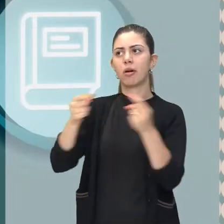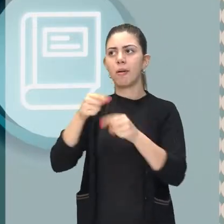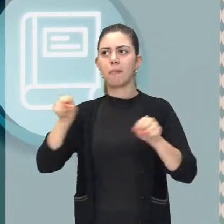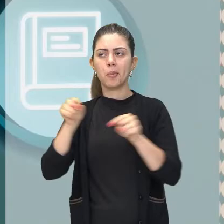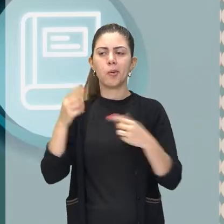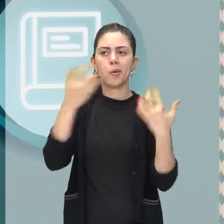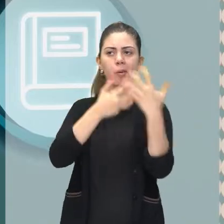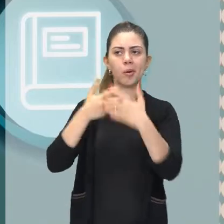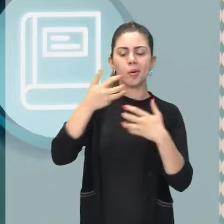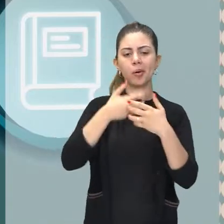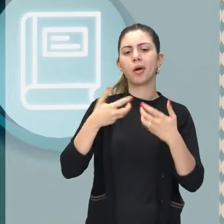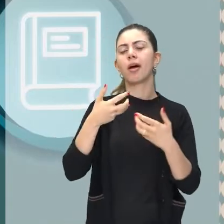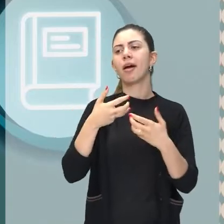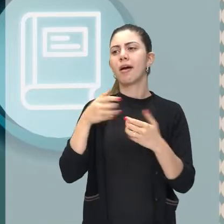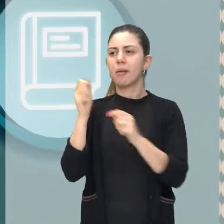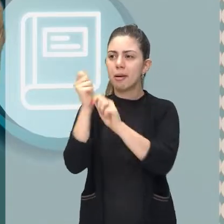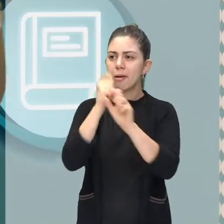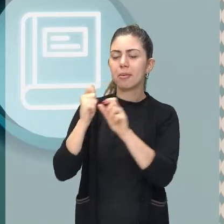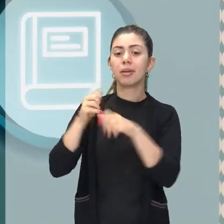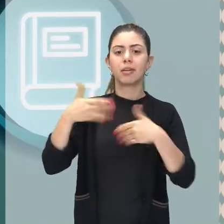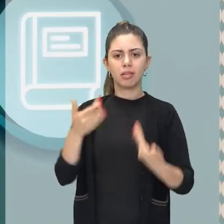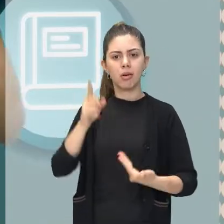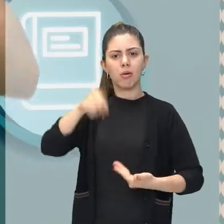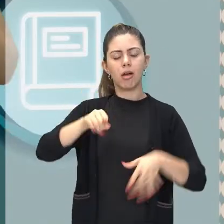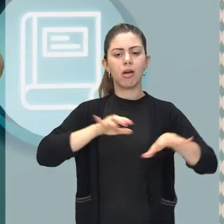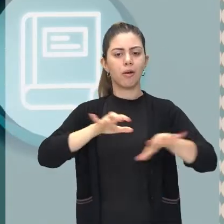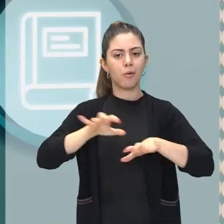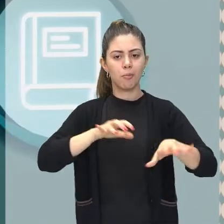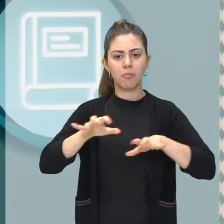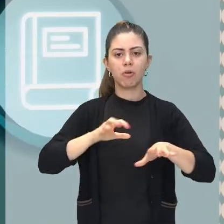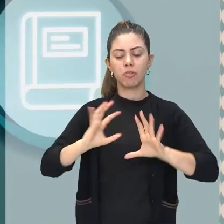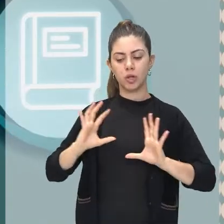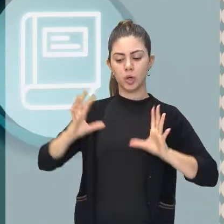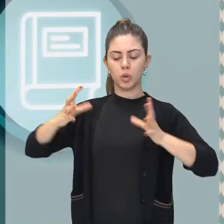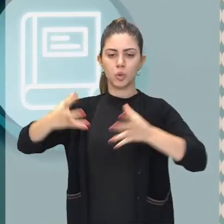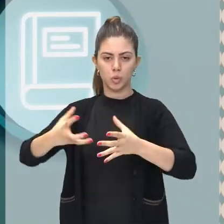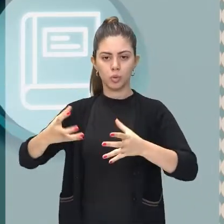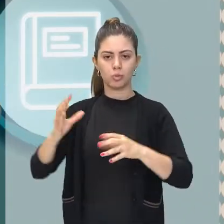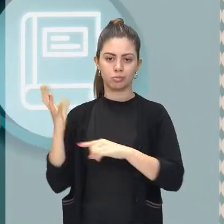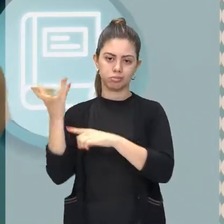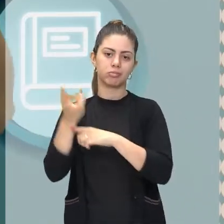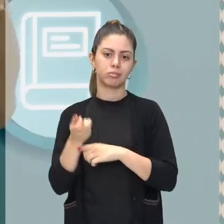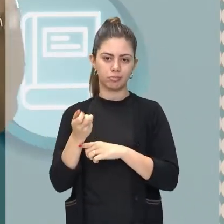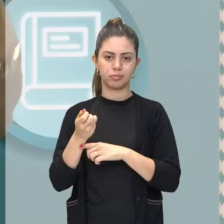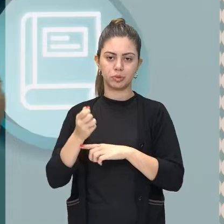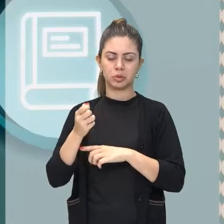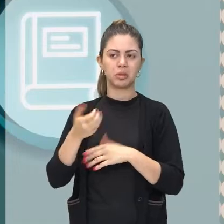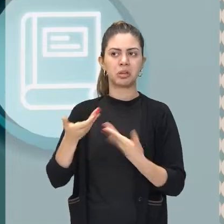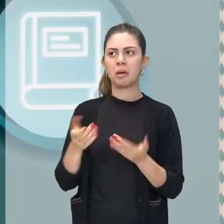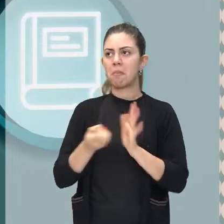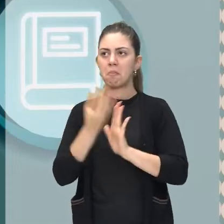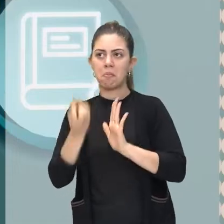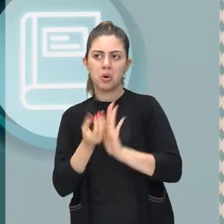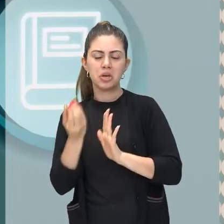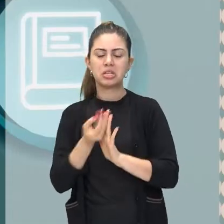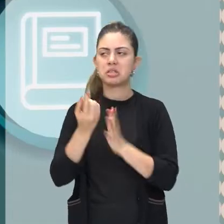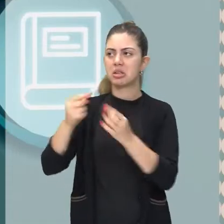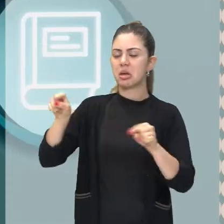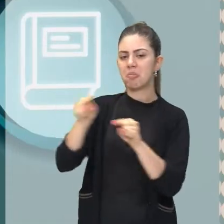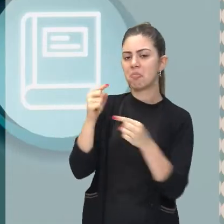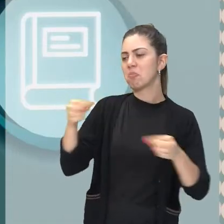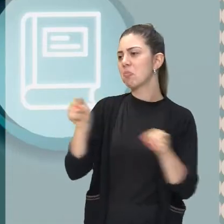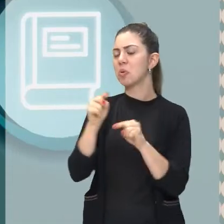Artistas plásticos, então foi um movimento realmente da arte como todo, de poesia, de música,